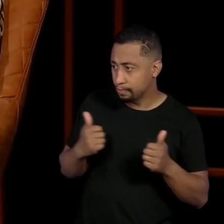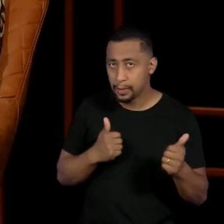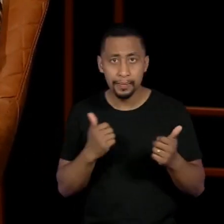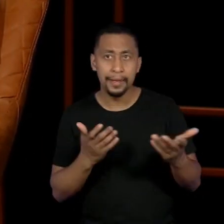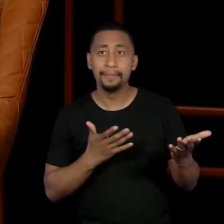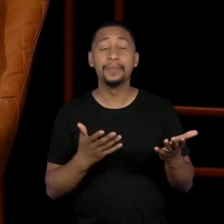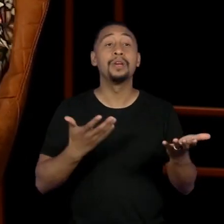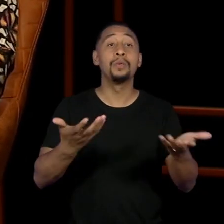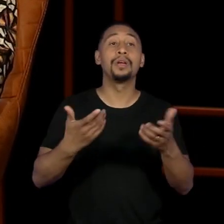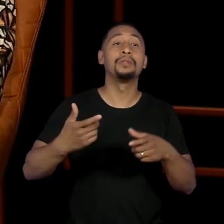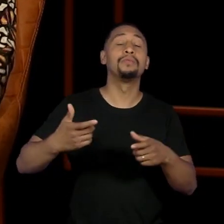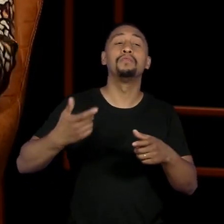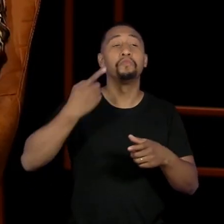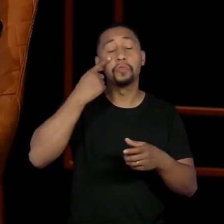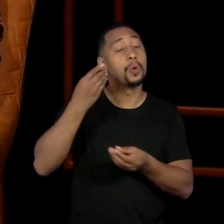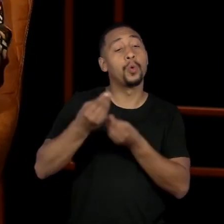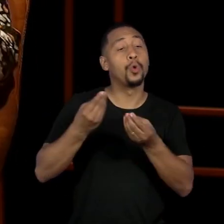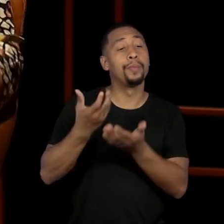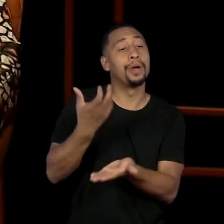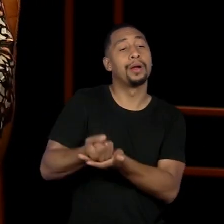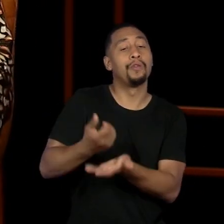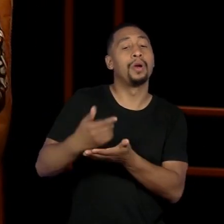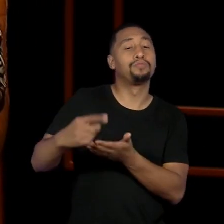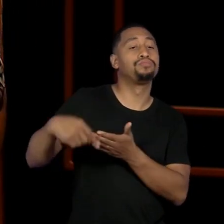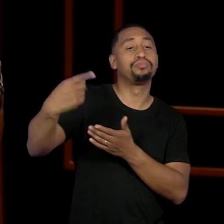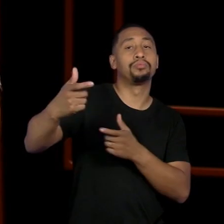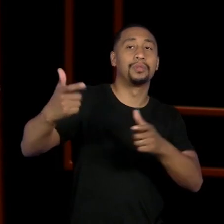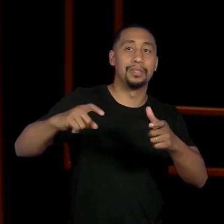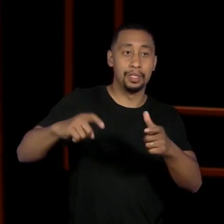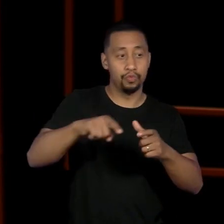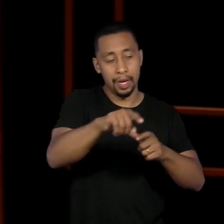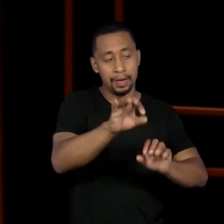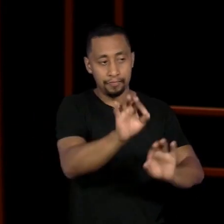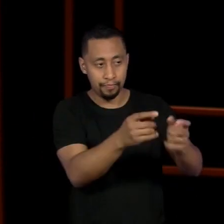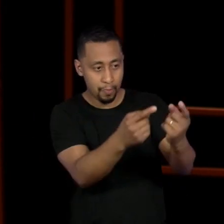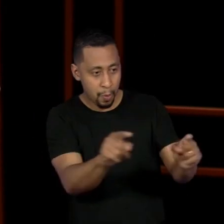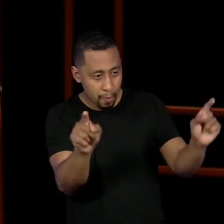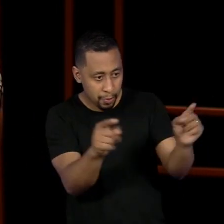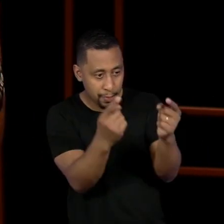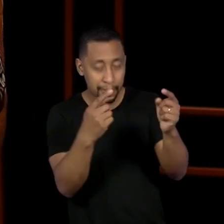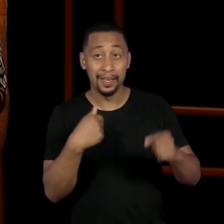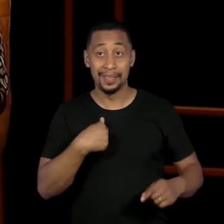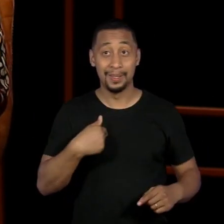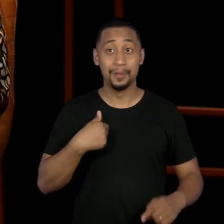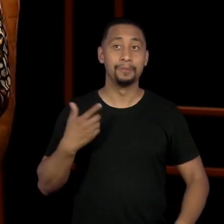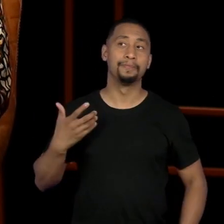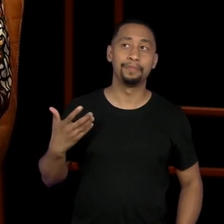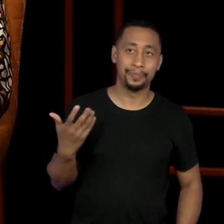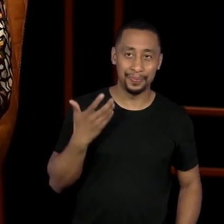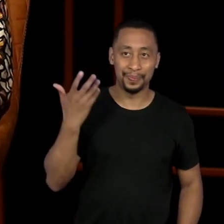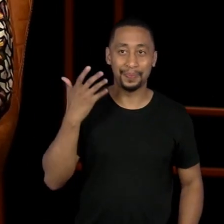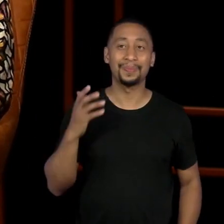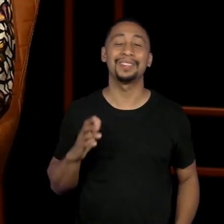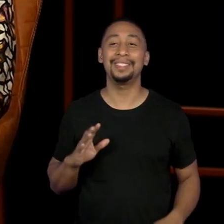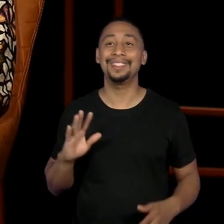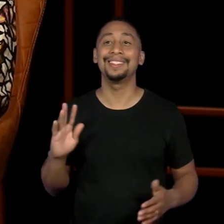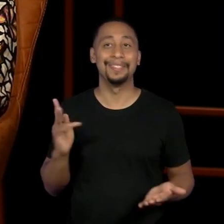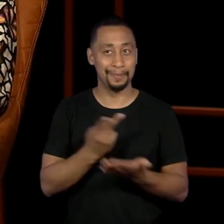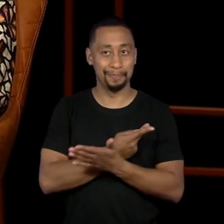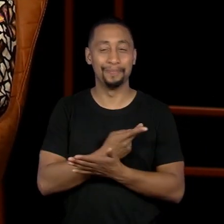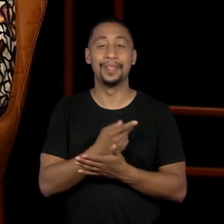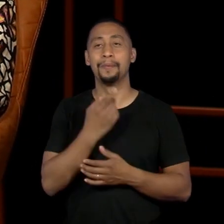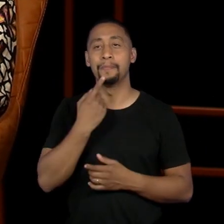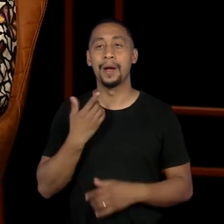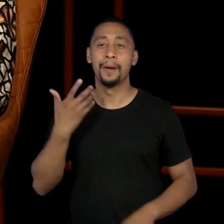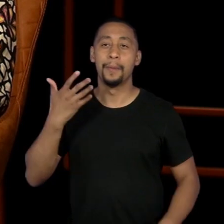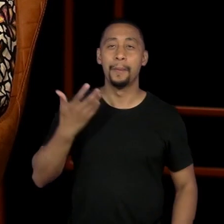próximo disco e tal. Não, tá bom, e tal. Aí o Nelsinho mandava a letra. E aí tinha uma parte, né? Que aí é